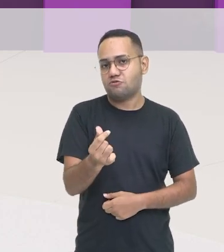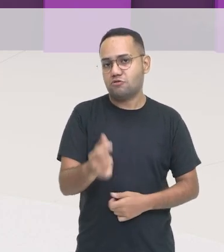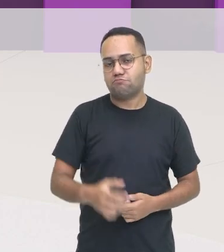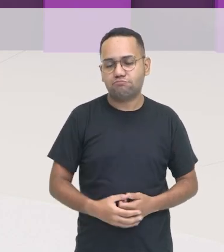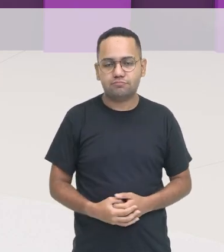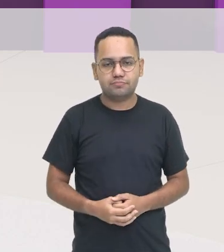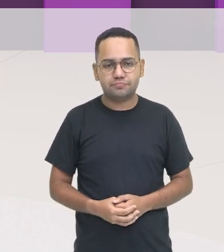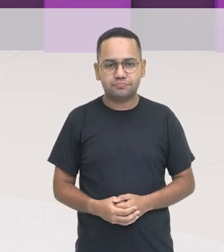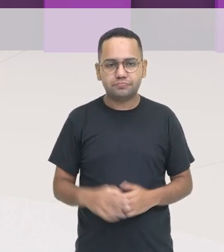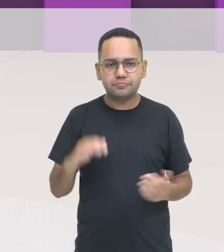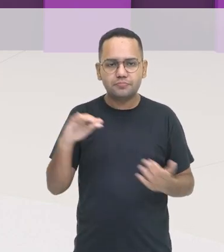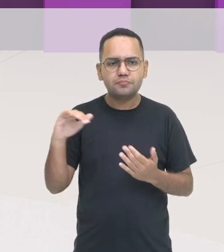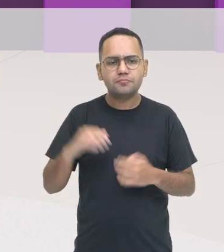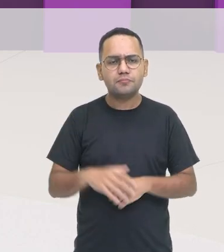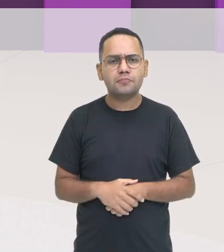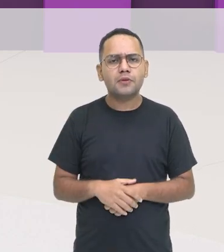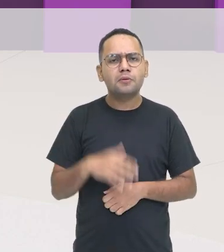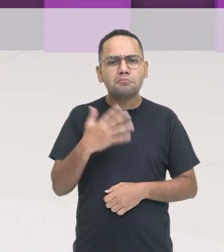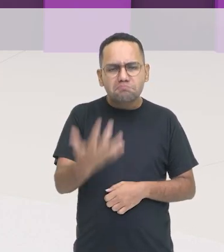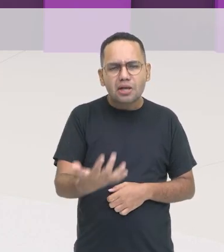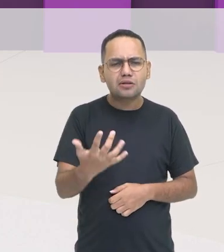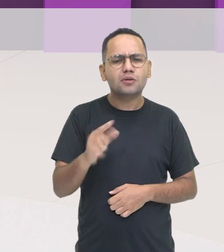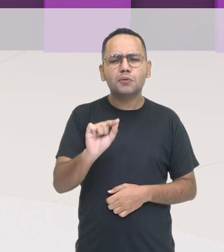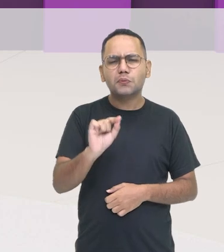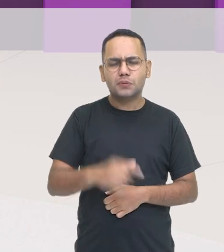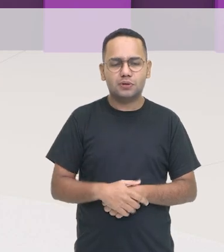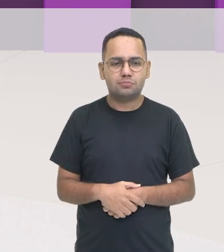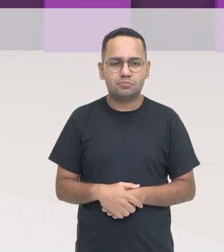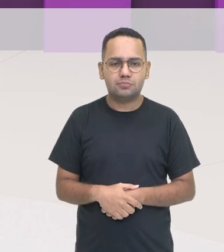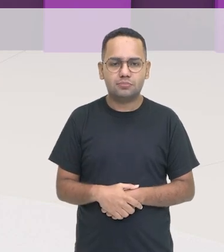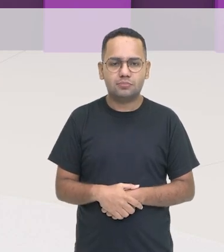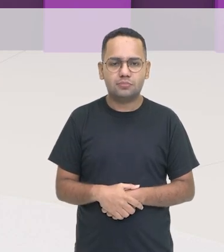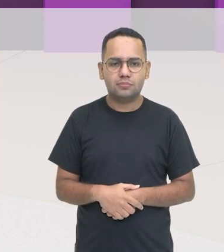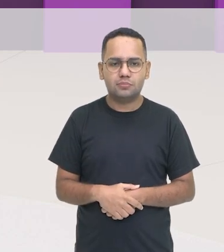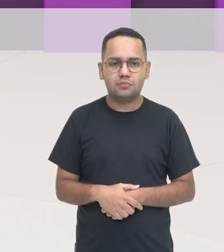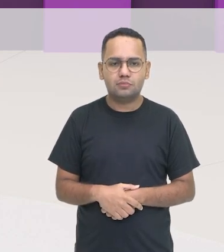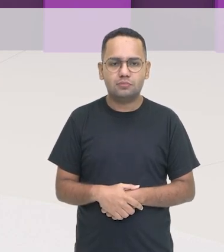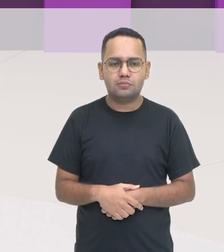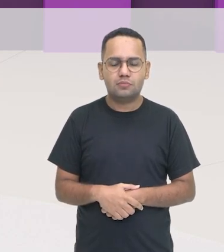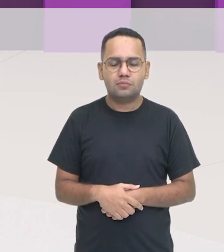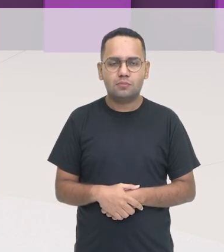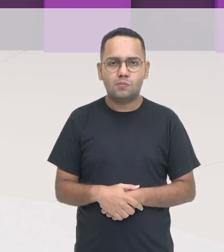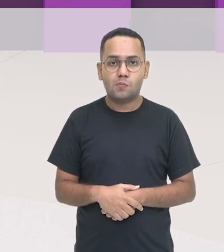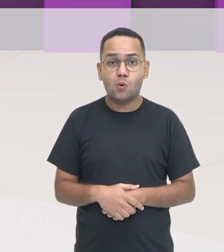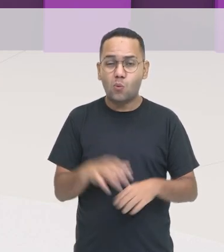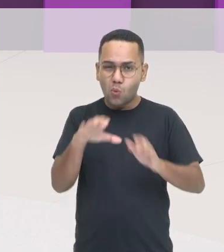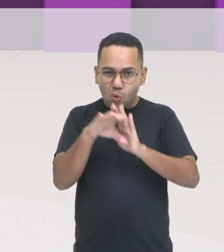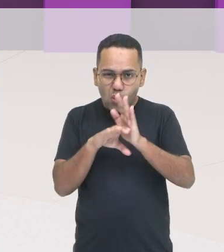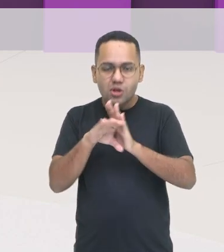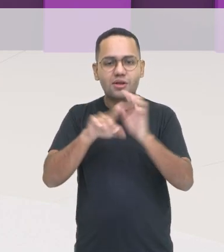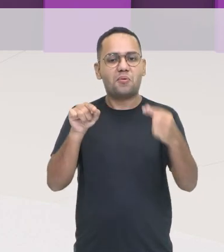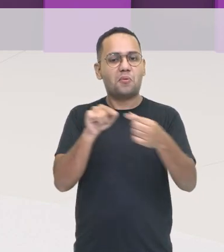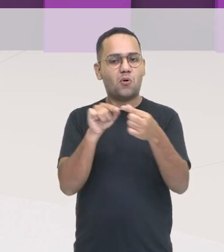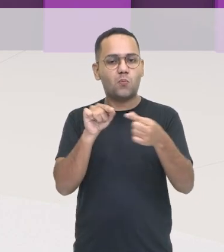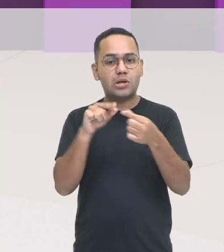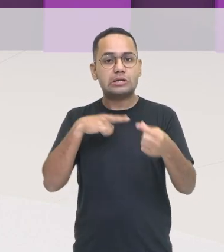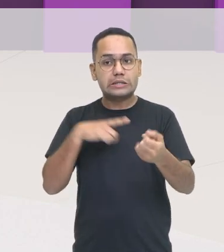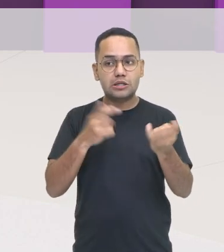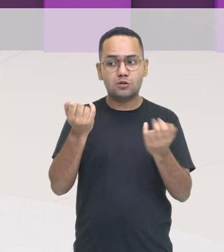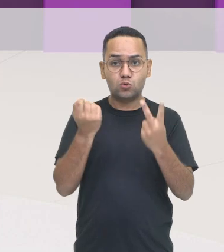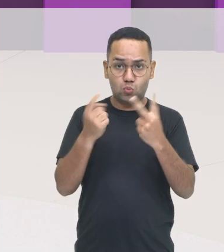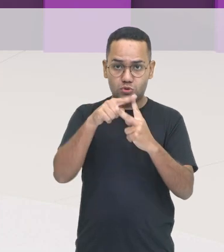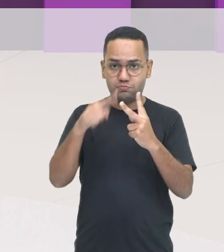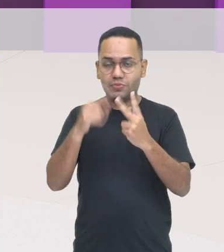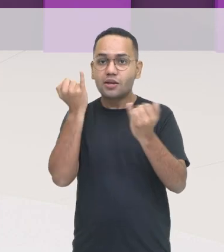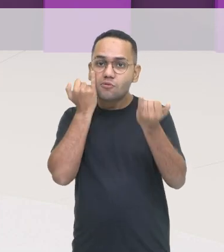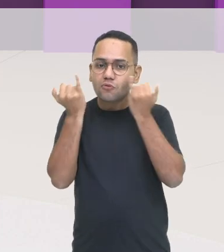presente, tá? Quando relacionamos aí duas grandezas variáveis, que nesse caso aqui no nosso exemplo, né, vai ser o número de